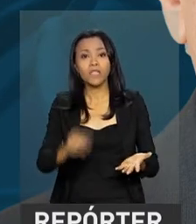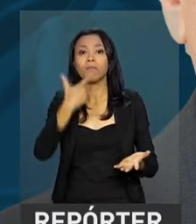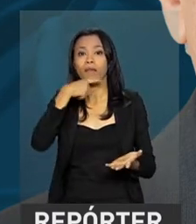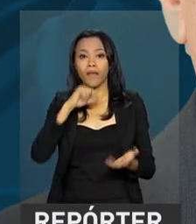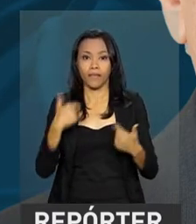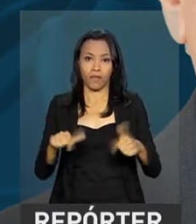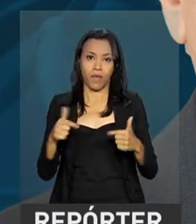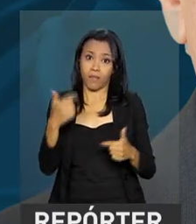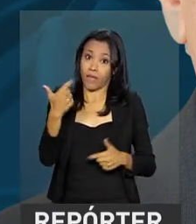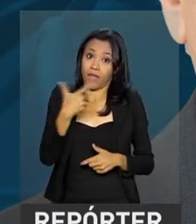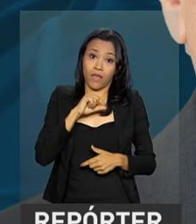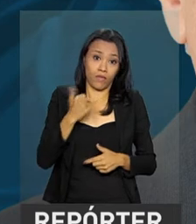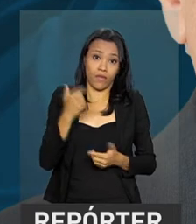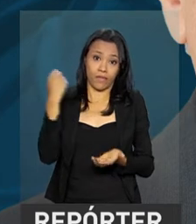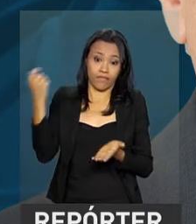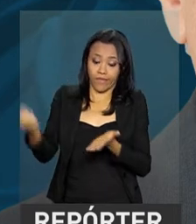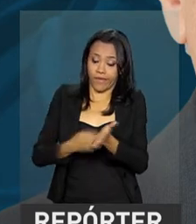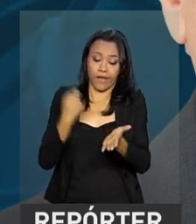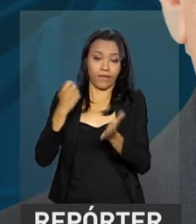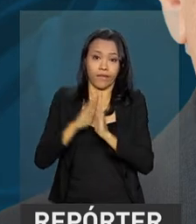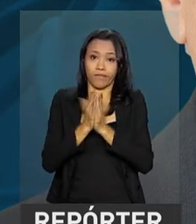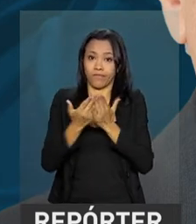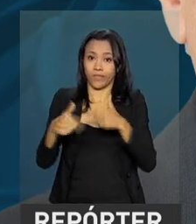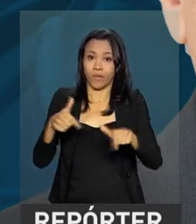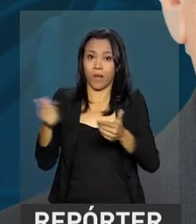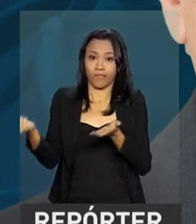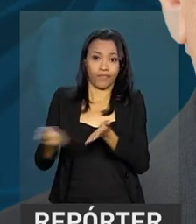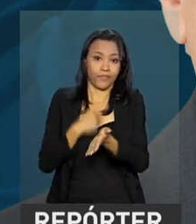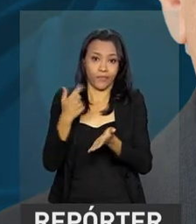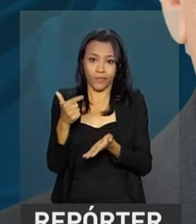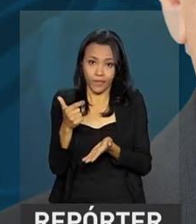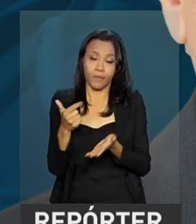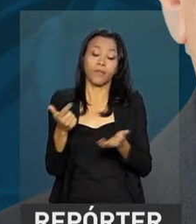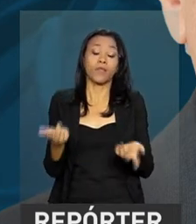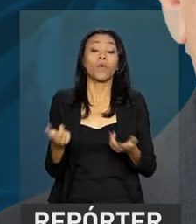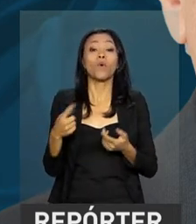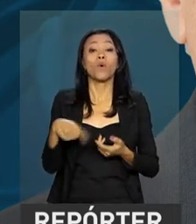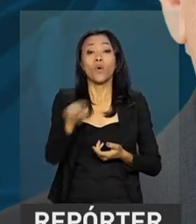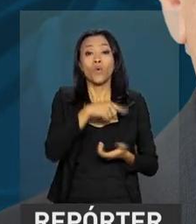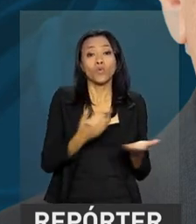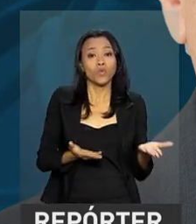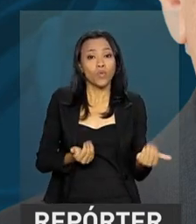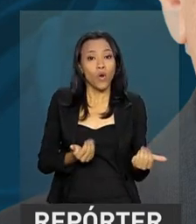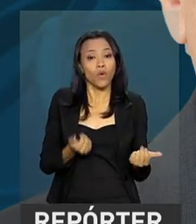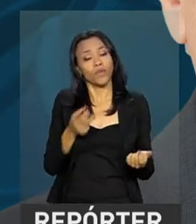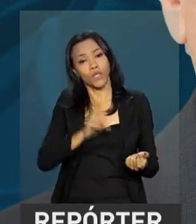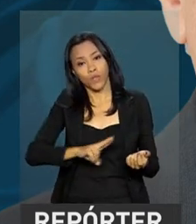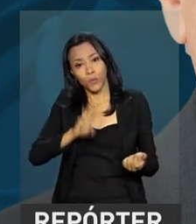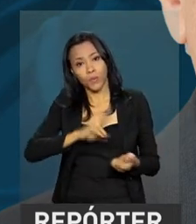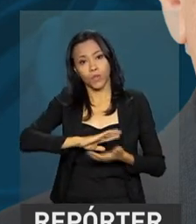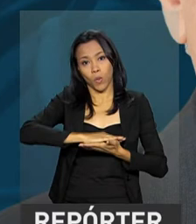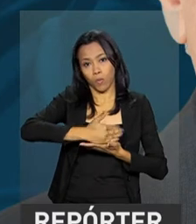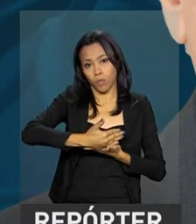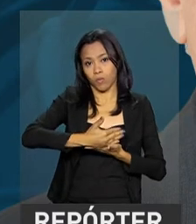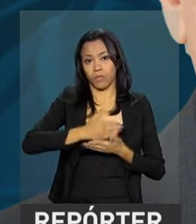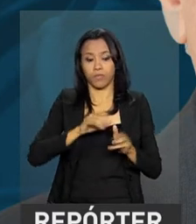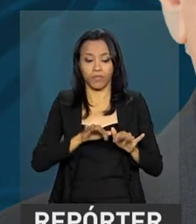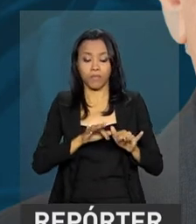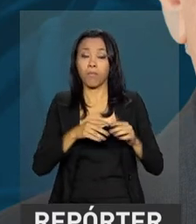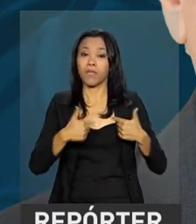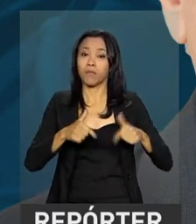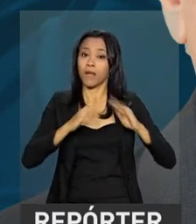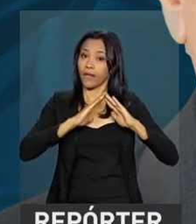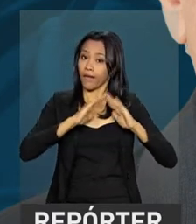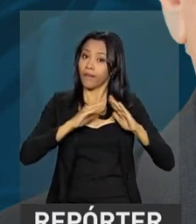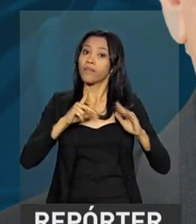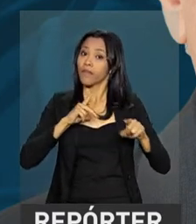não tem carteira assinada. A partir de agora, para você ter uma ideia, o jovem que usa seu computador para trabalhar em casa terá